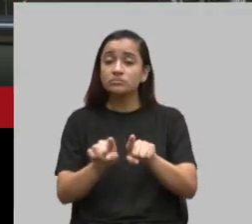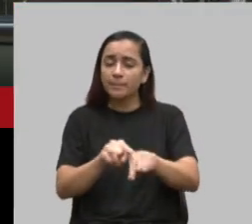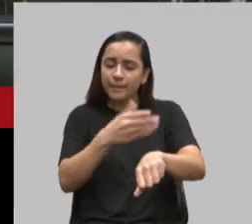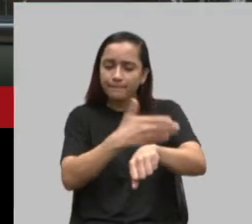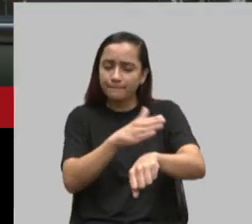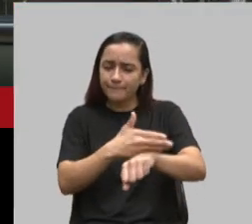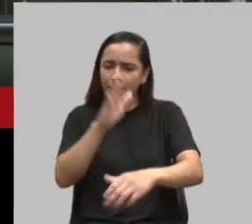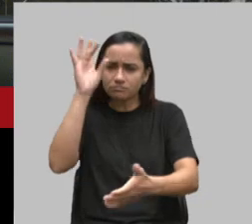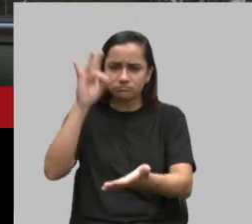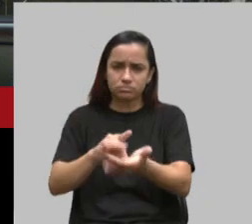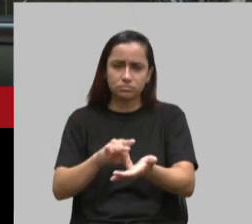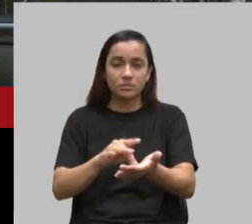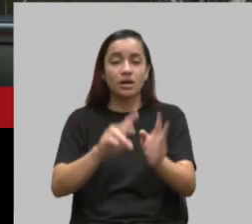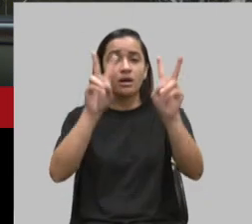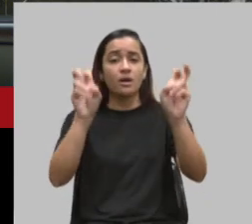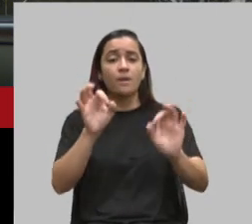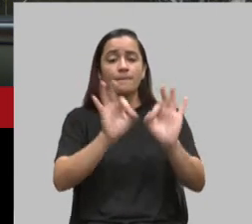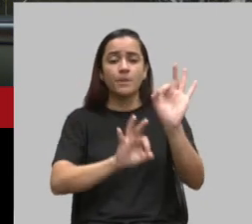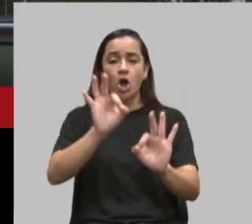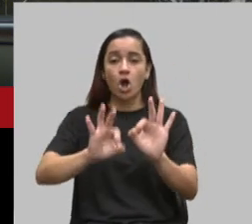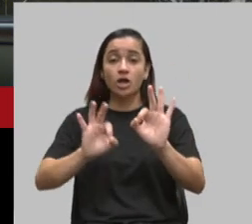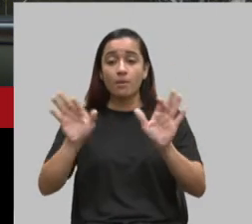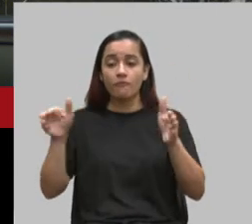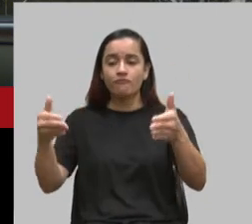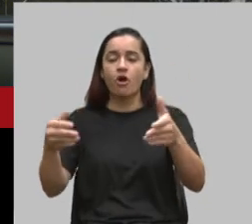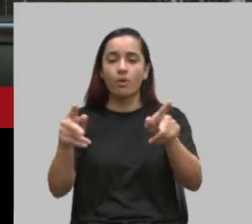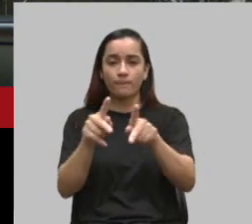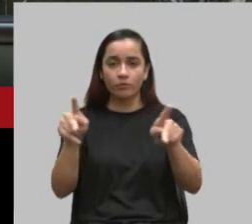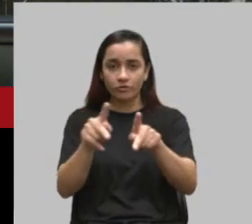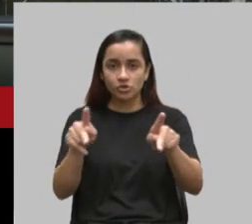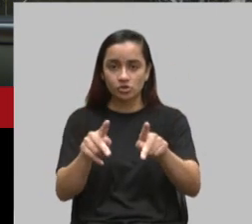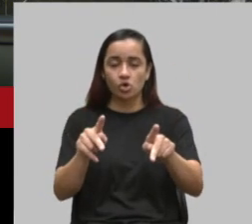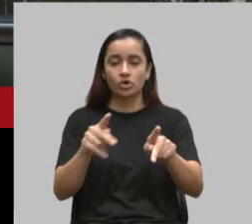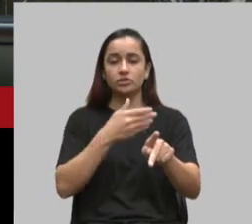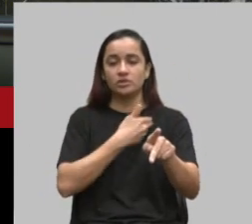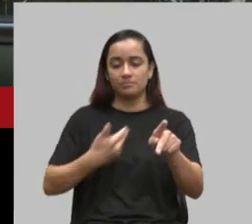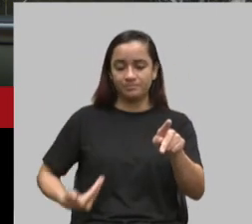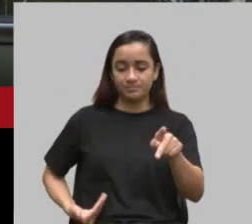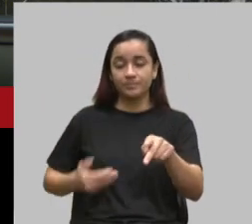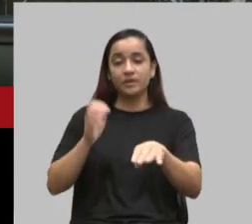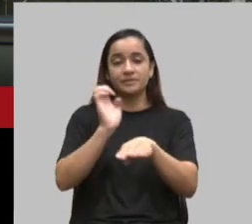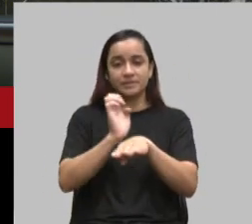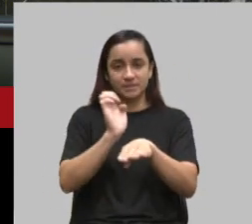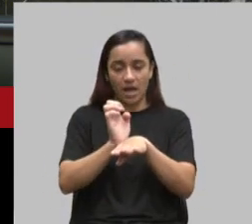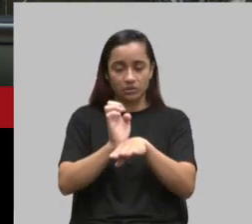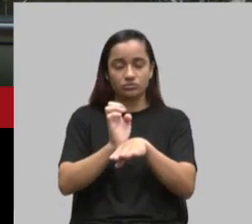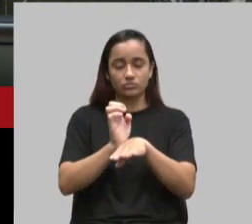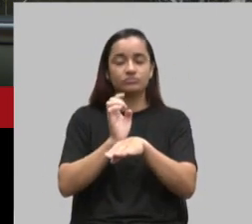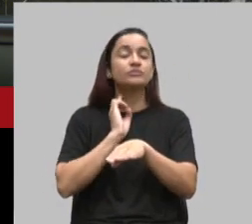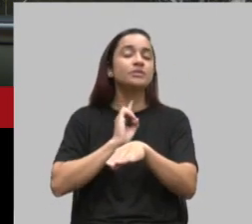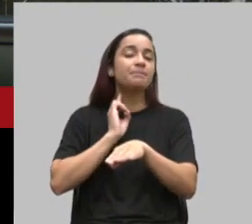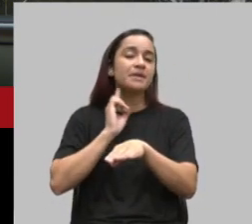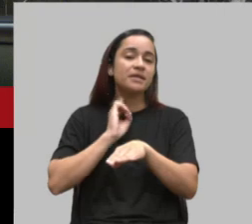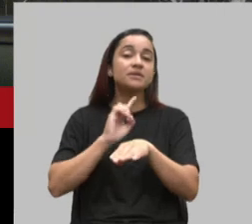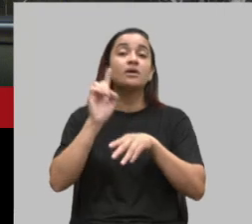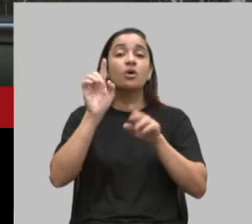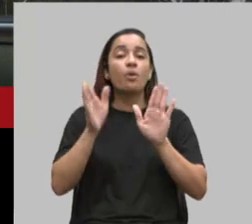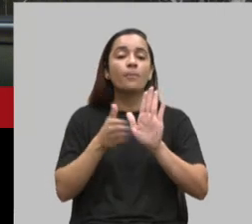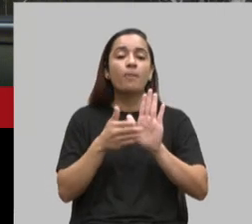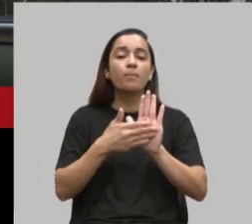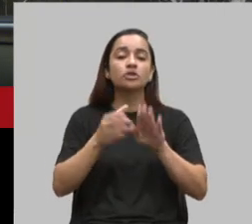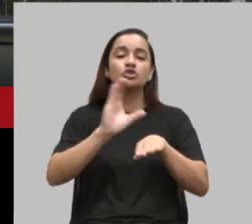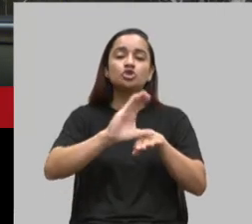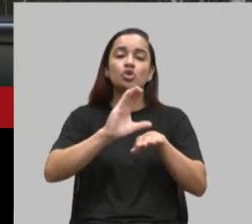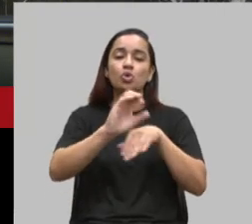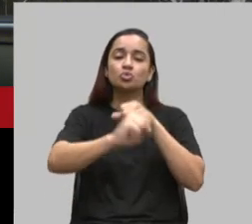de programa voltado aos professores da rede pública do Estado de Minas Gerais com oferta de cursos anualmente